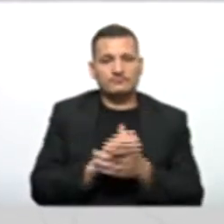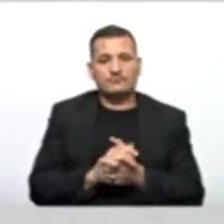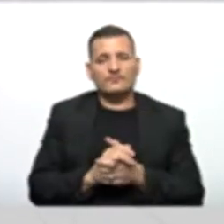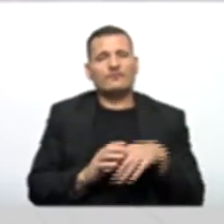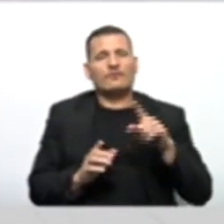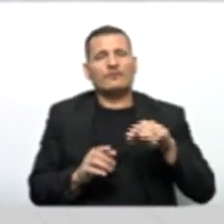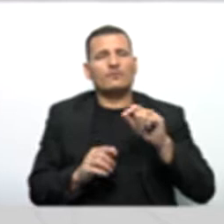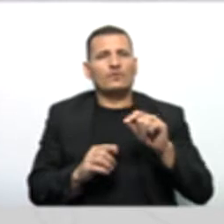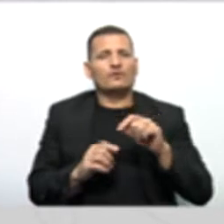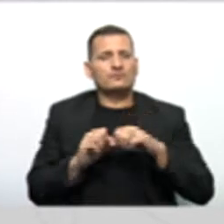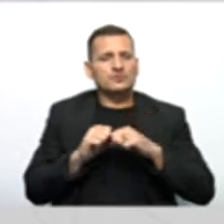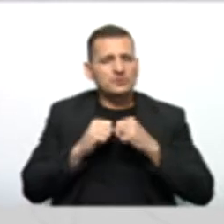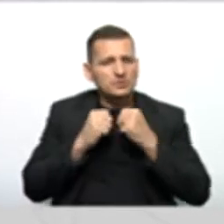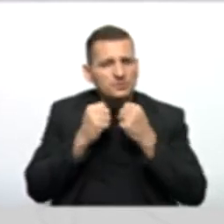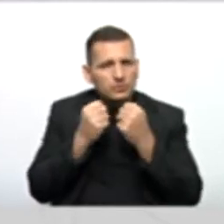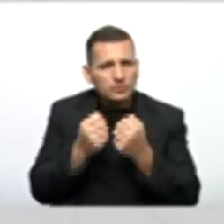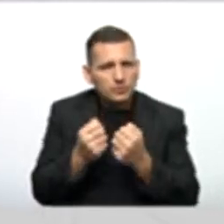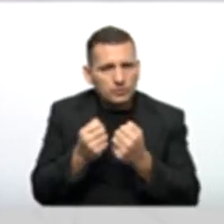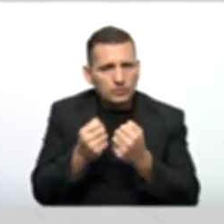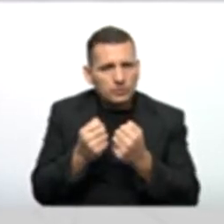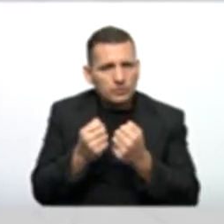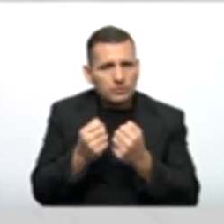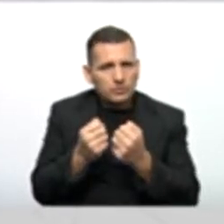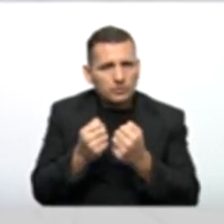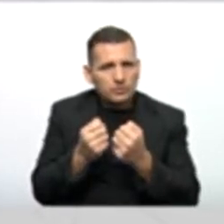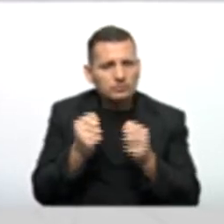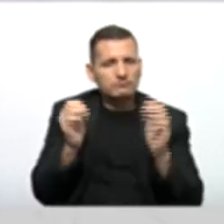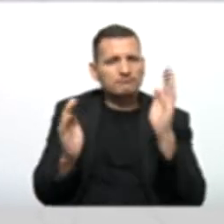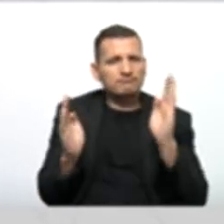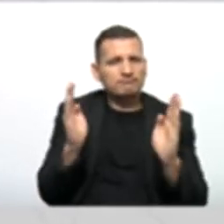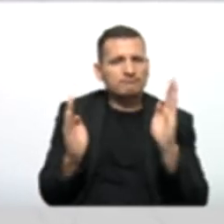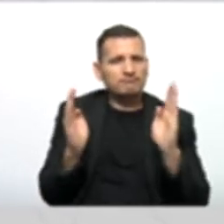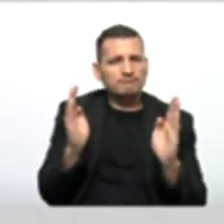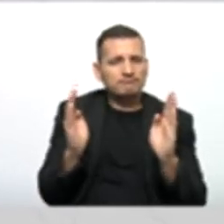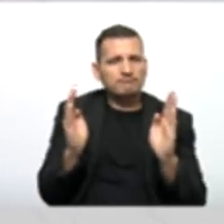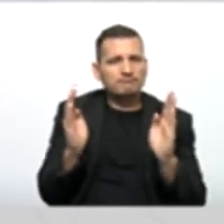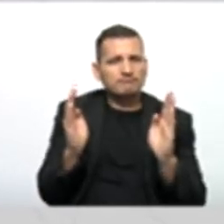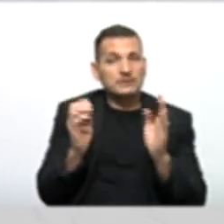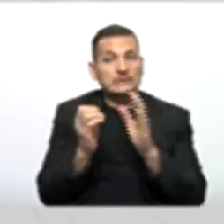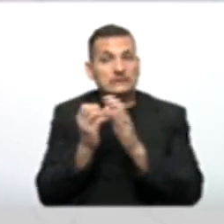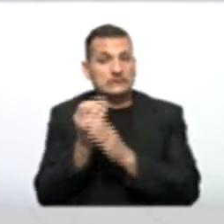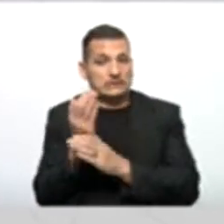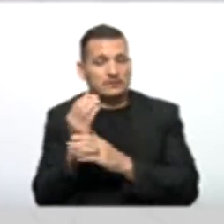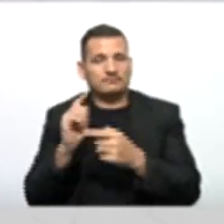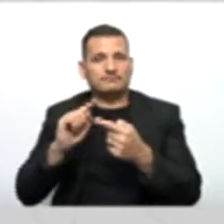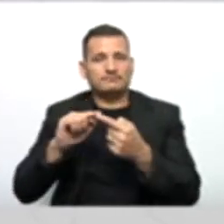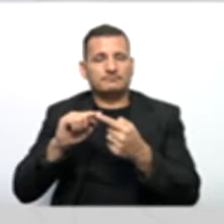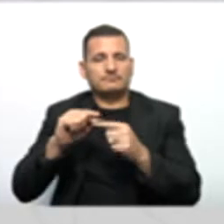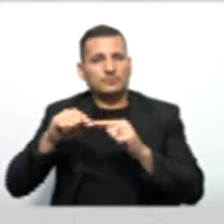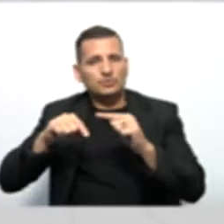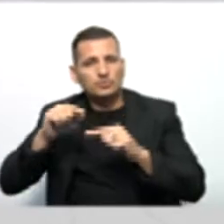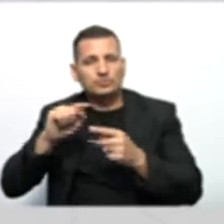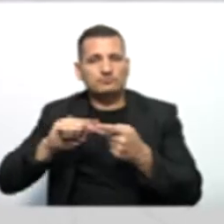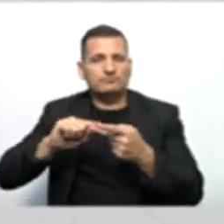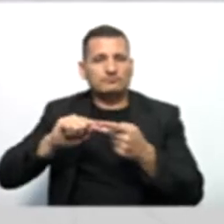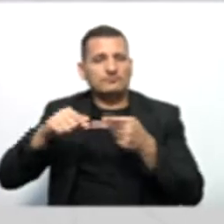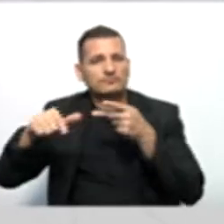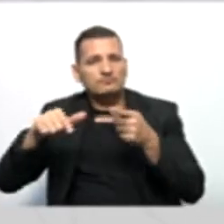temporário empreendido para criar um produto, serviço ou